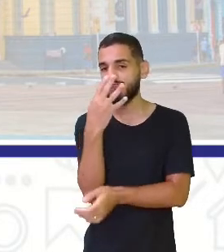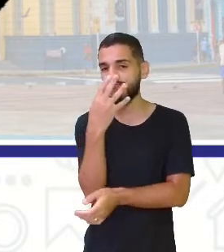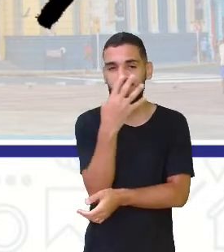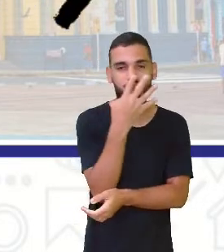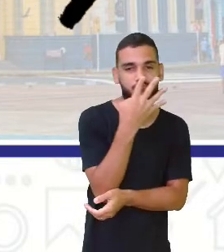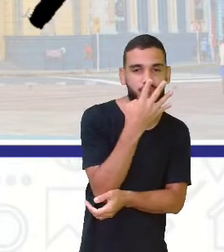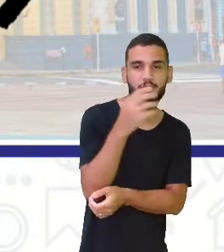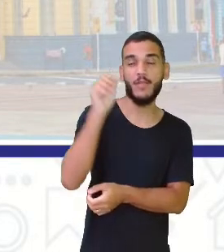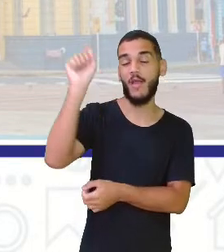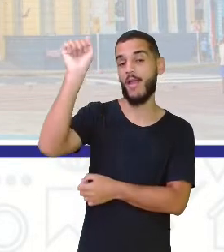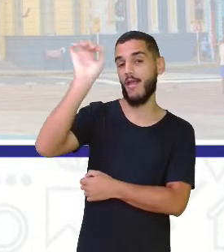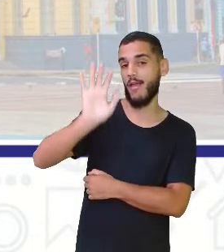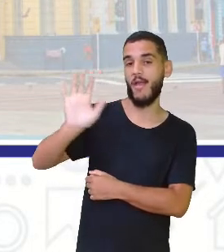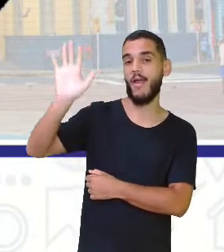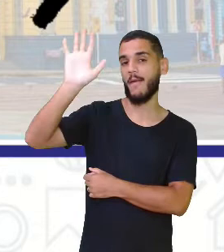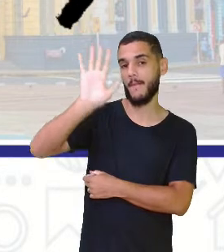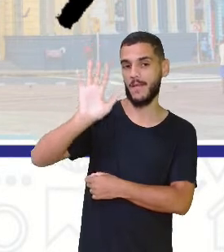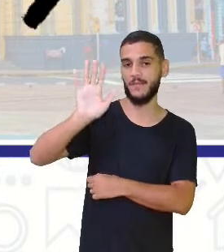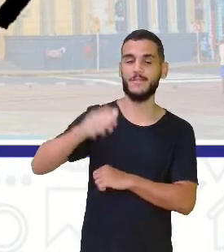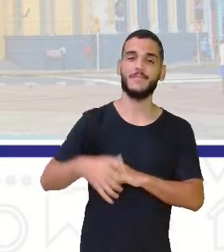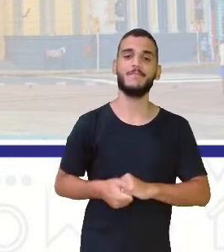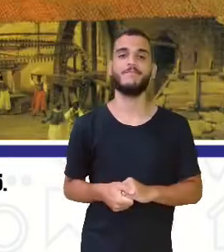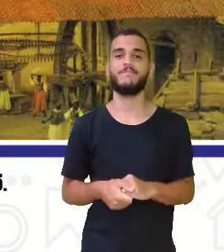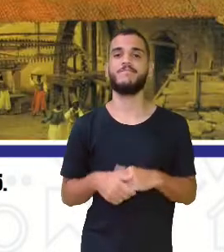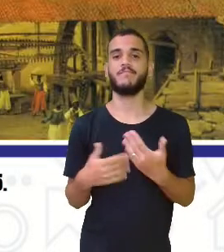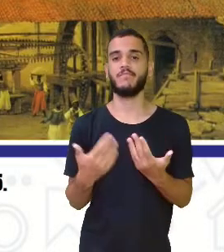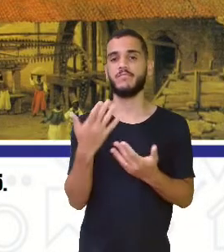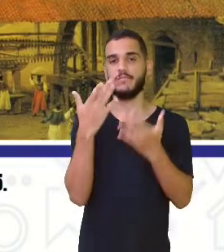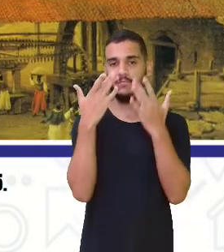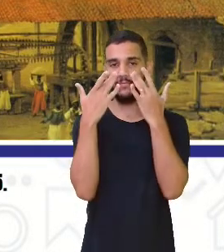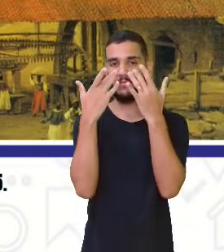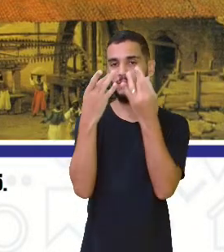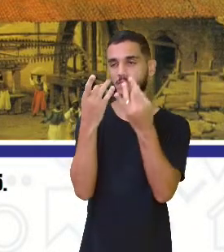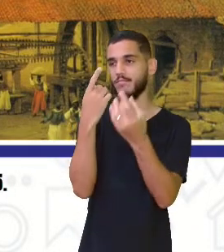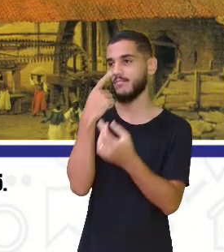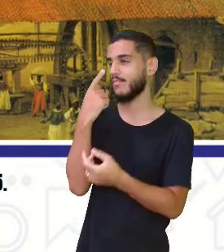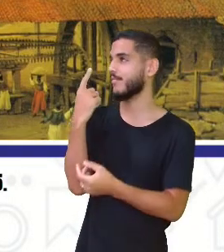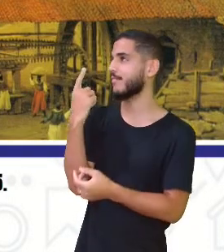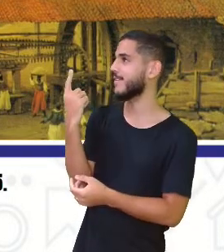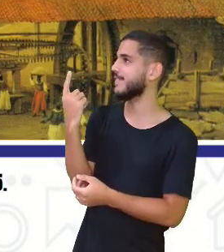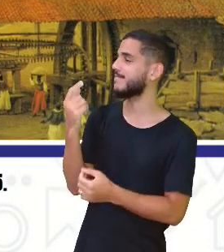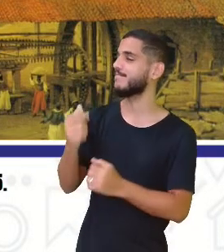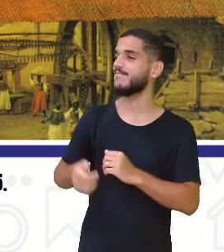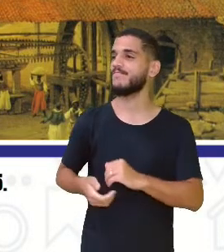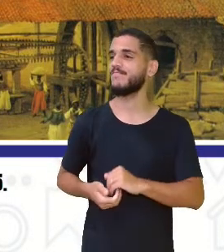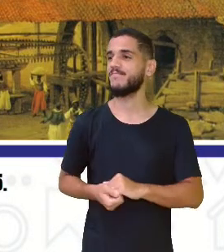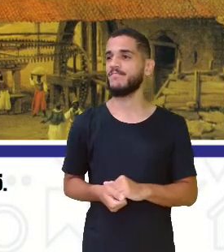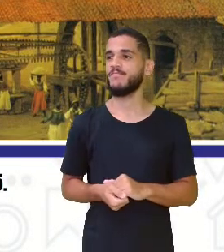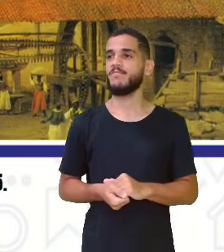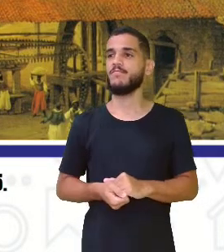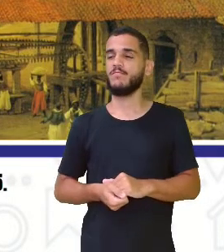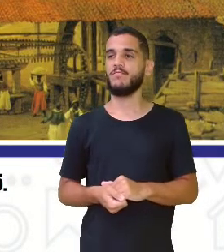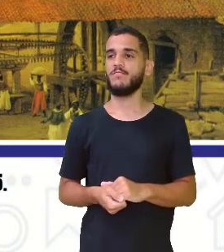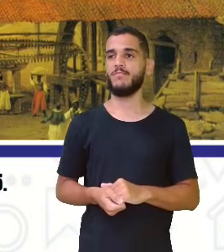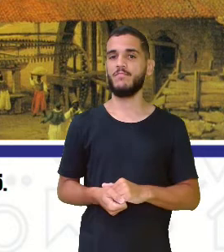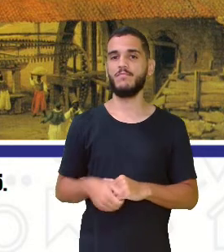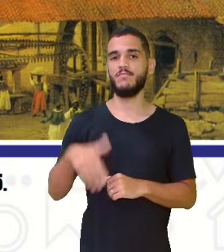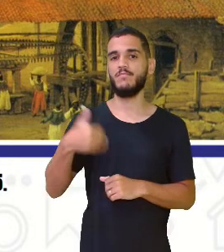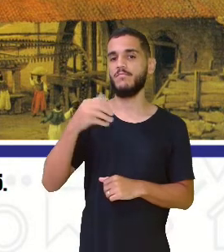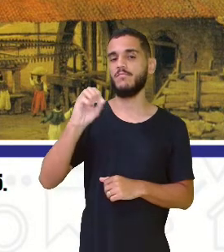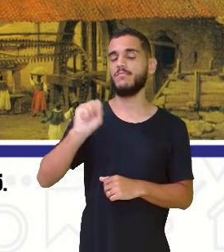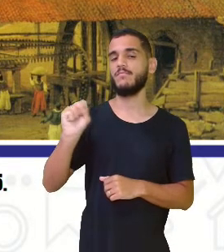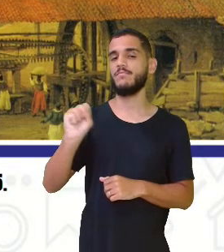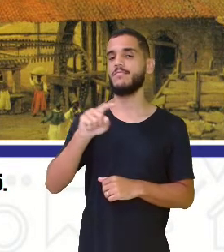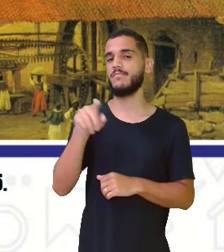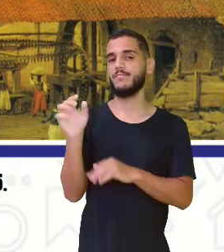observando uma imagem. Então, presta atenção nesta imagem. Aí, ó, 10 segundinhos